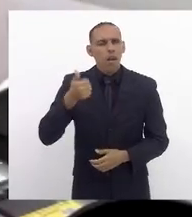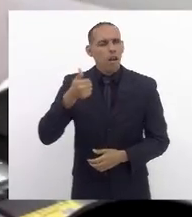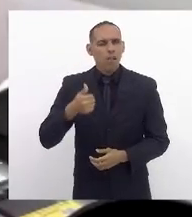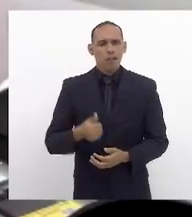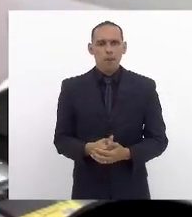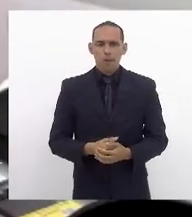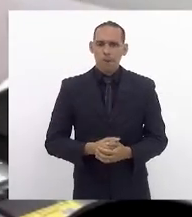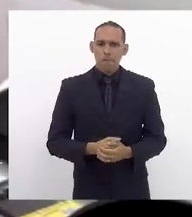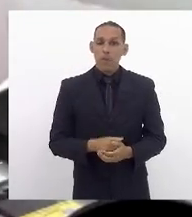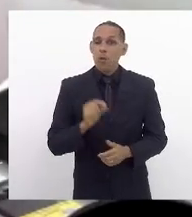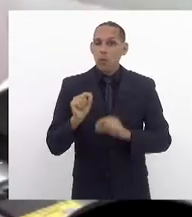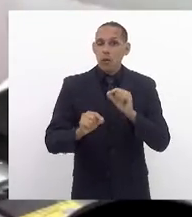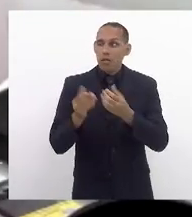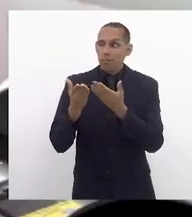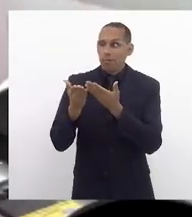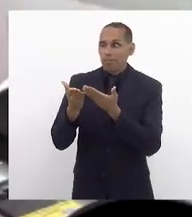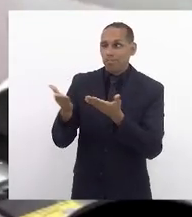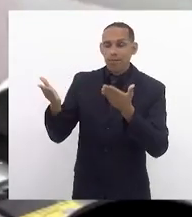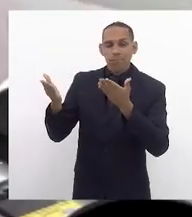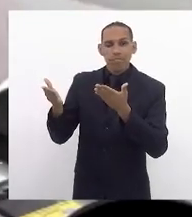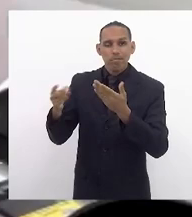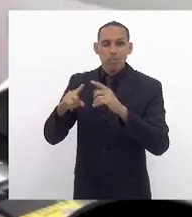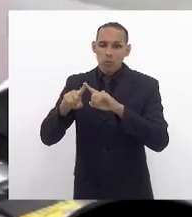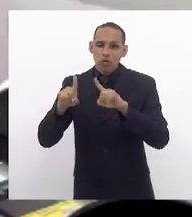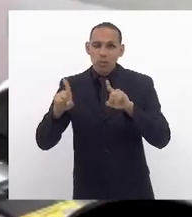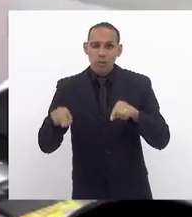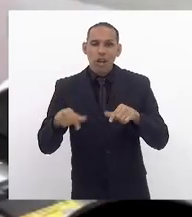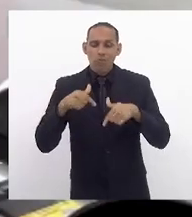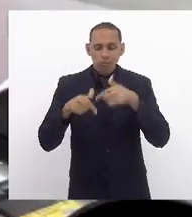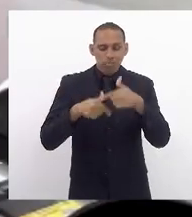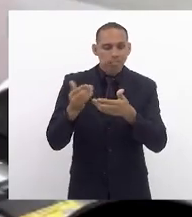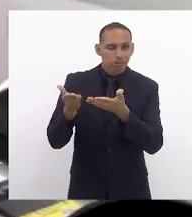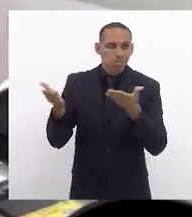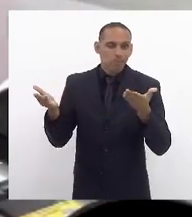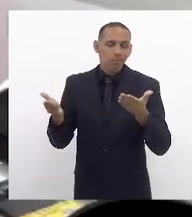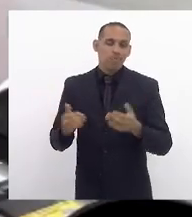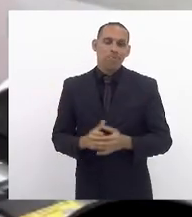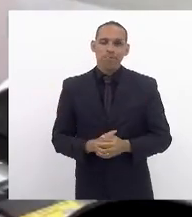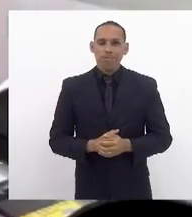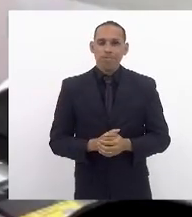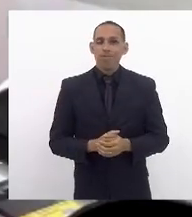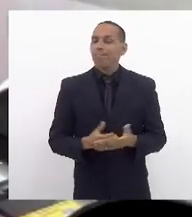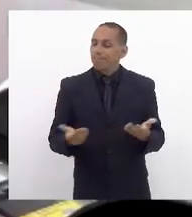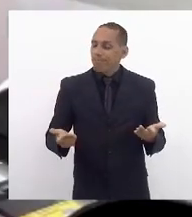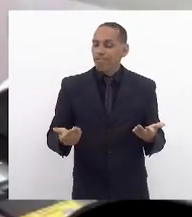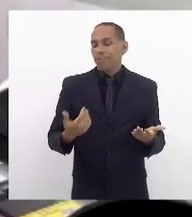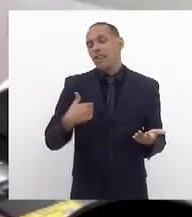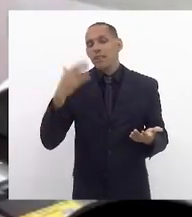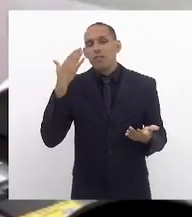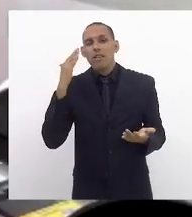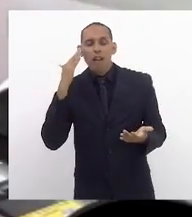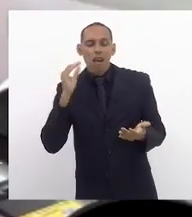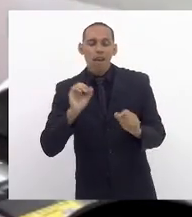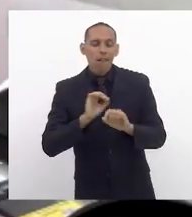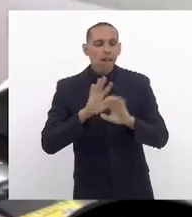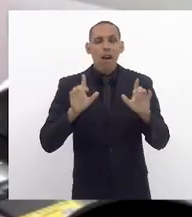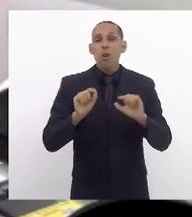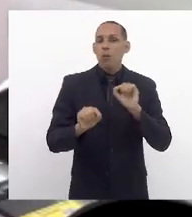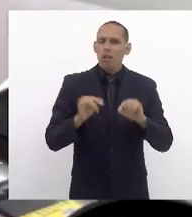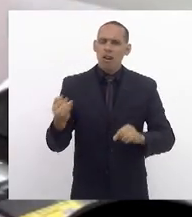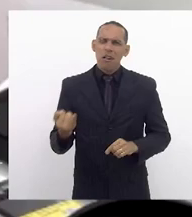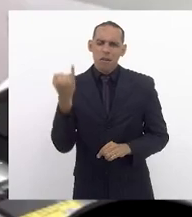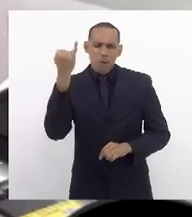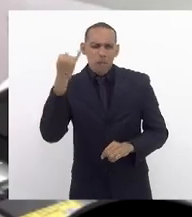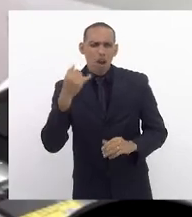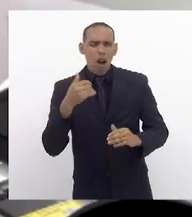possível, os servidores e os trabalhadores. Então, eu entendo que é importante esse